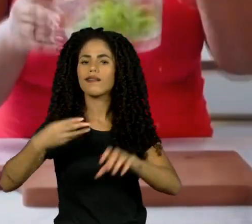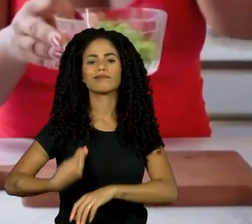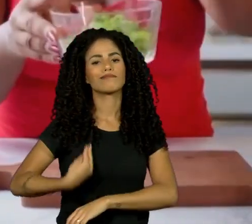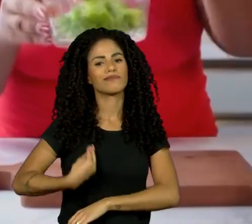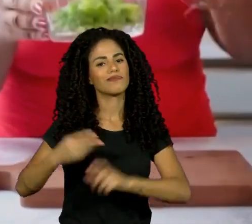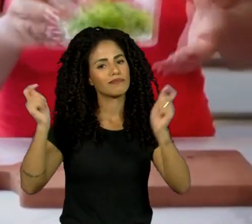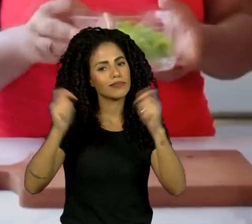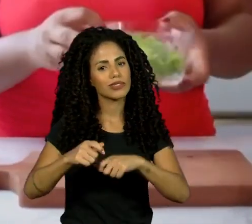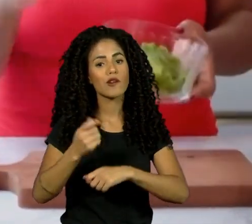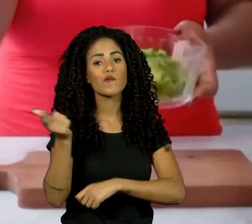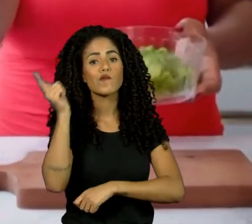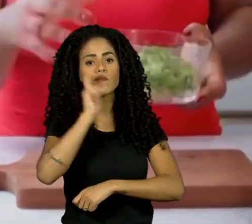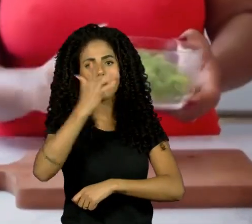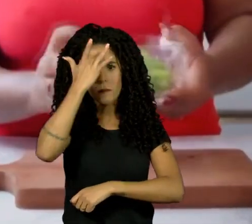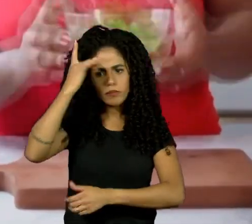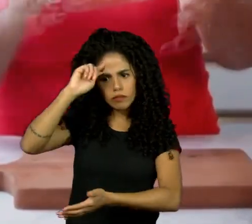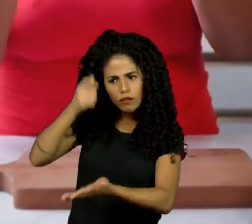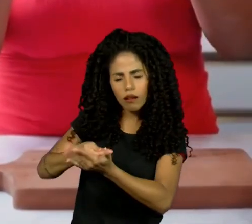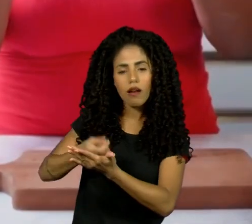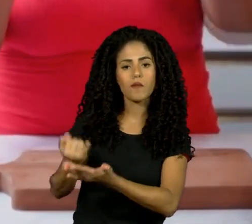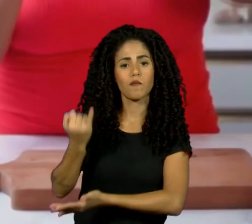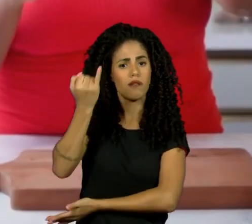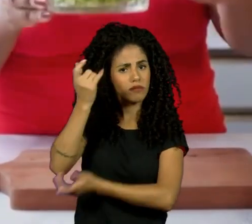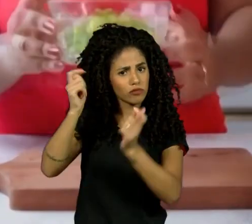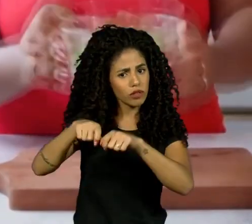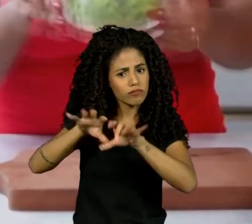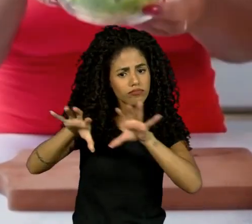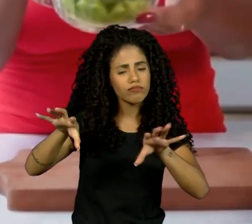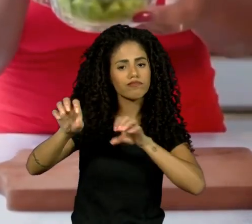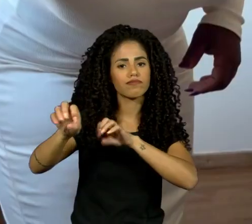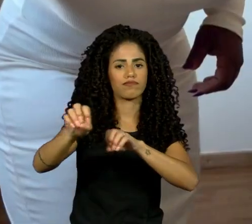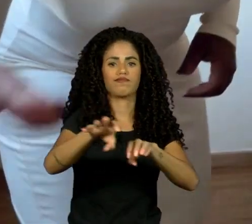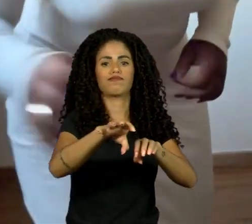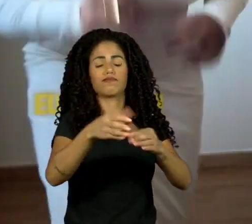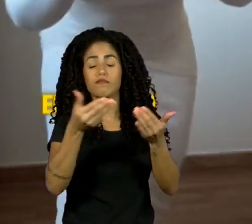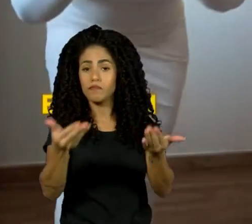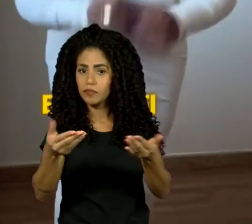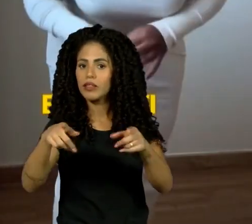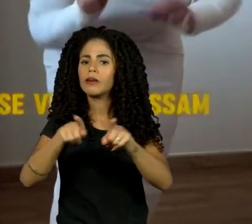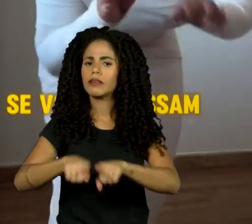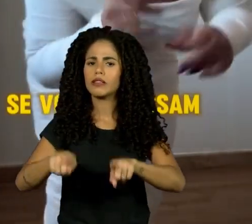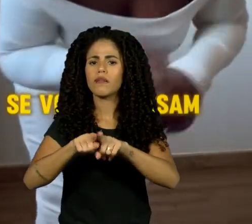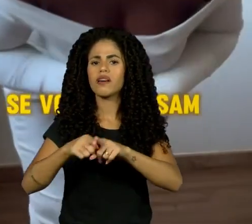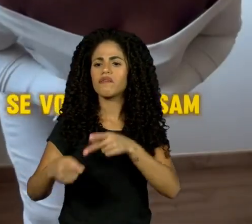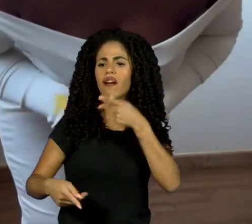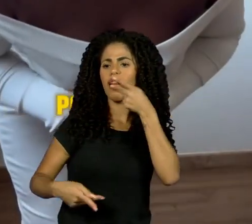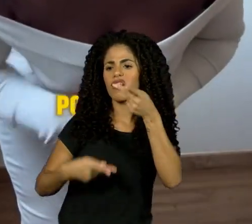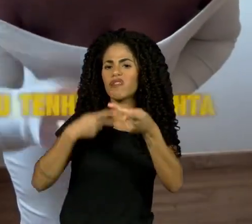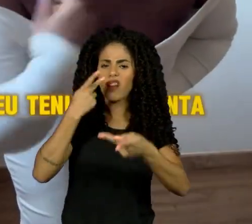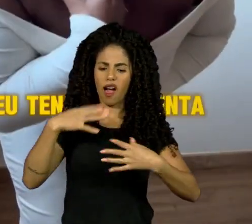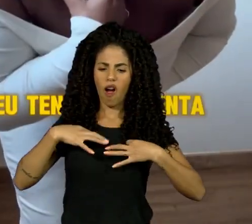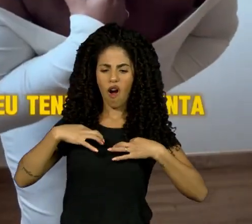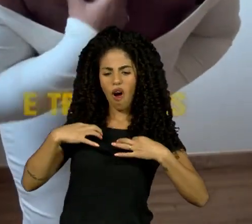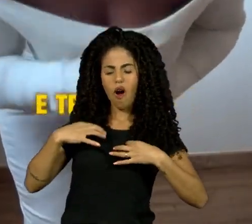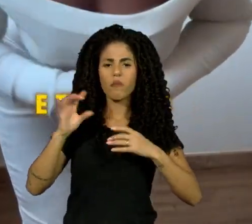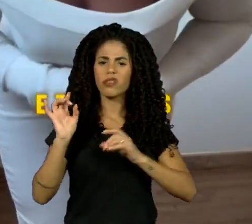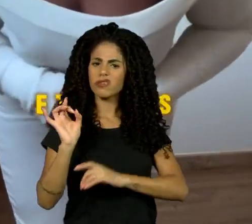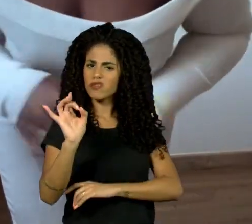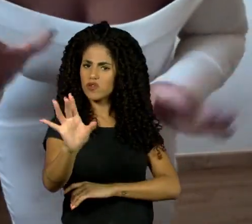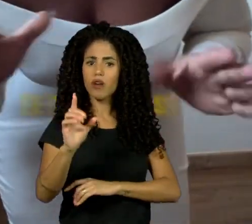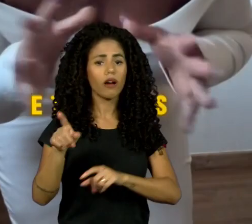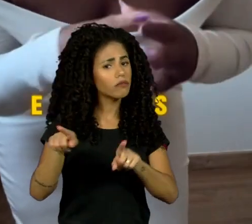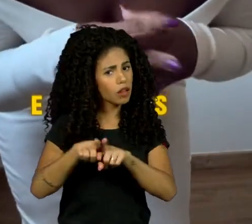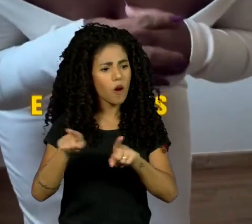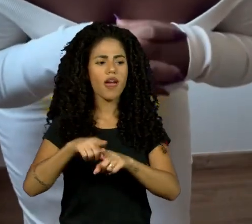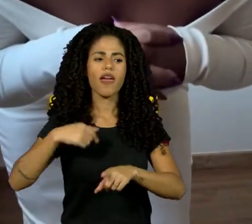pode levar alguém a tomar uma decisão super importante, né, na sua existência. Muito mais do que falar de uma roupa da moda, eu quero poder falar